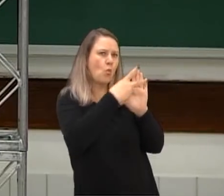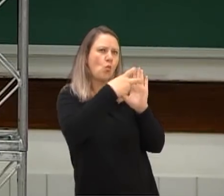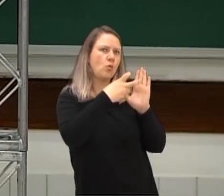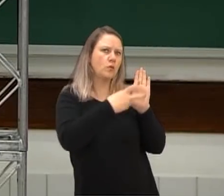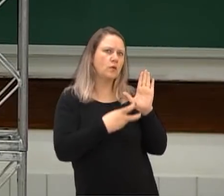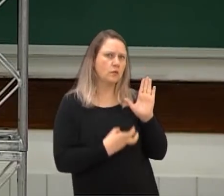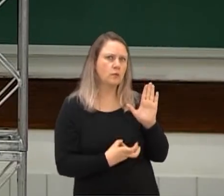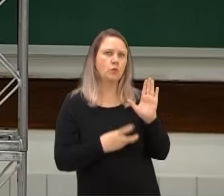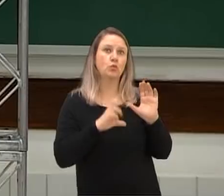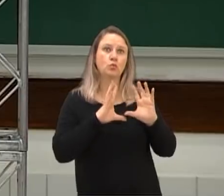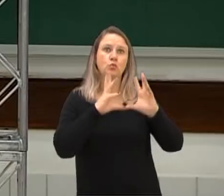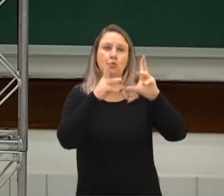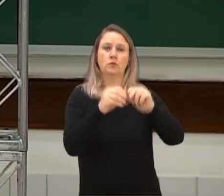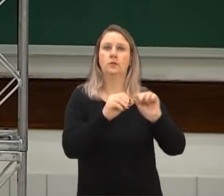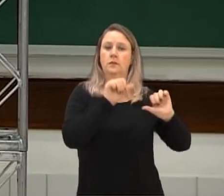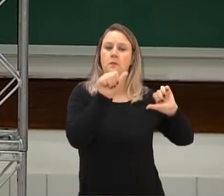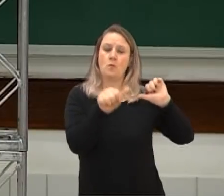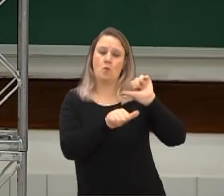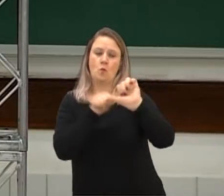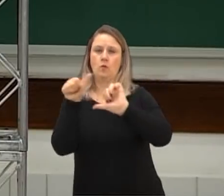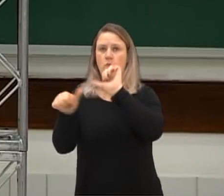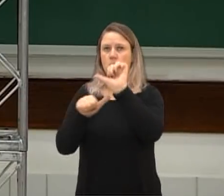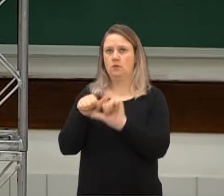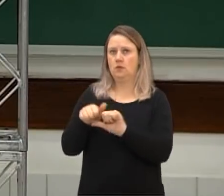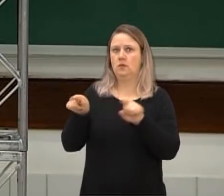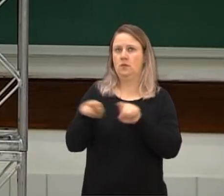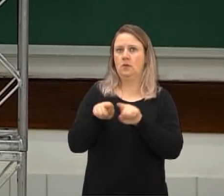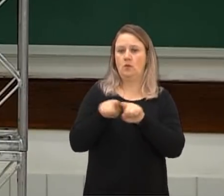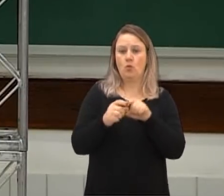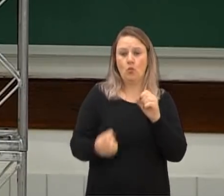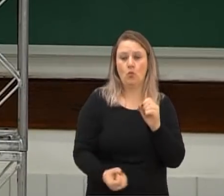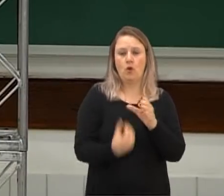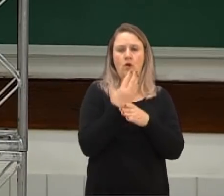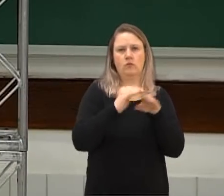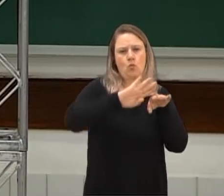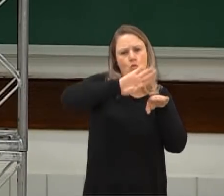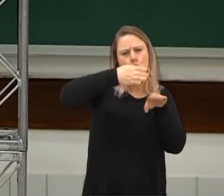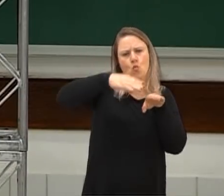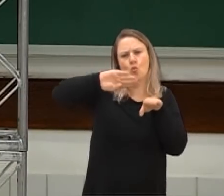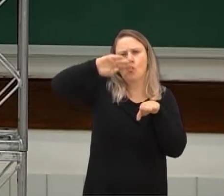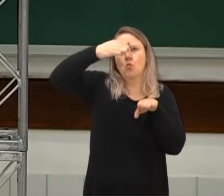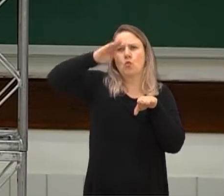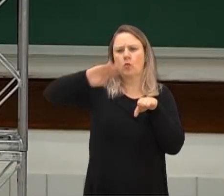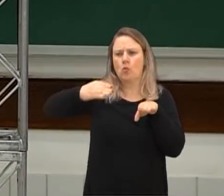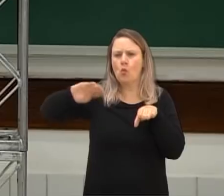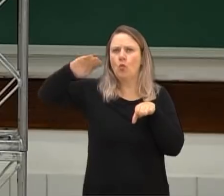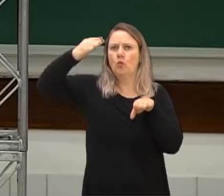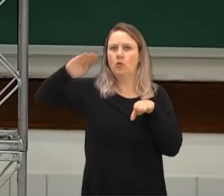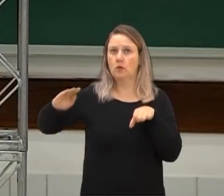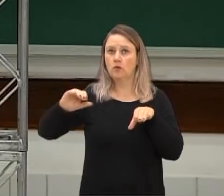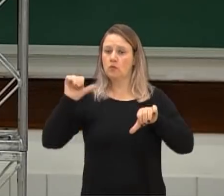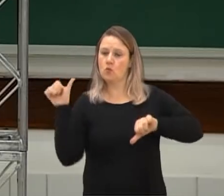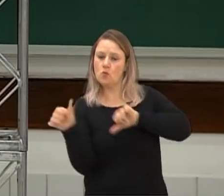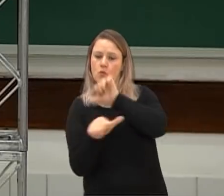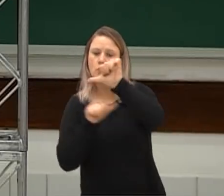agentes internos, de formação do relevo e agentes externos de modificação e